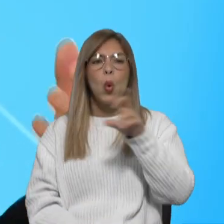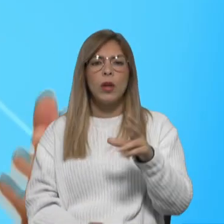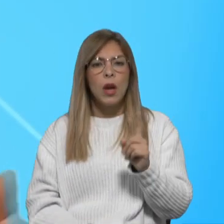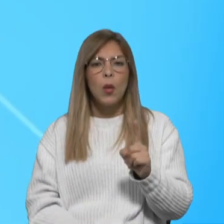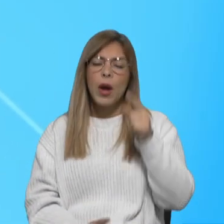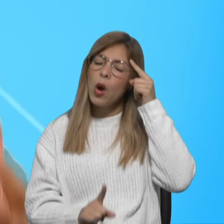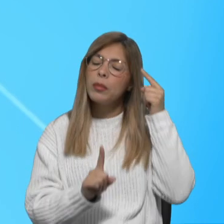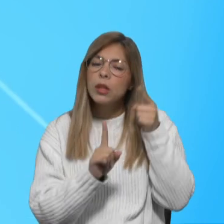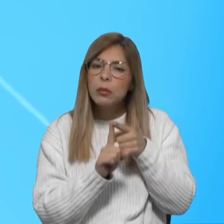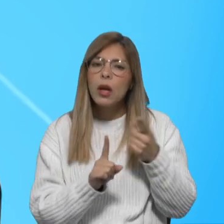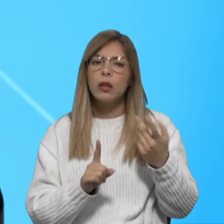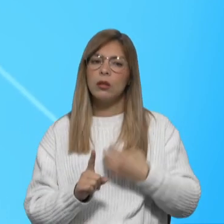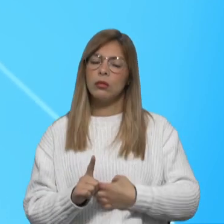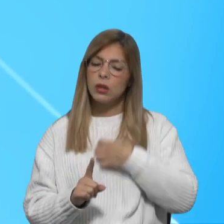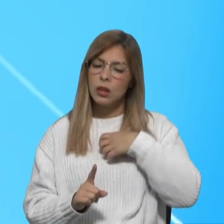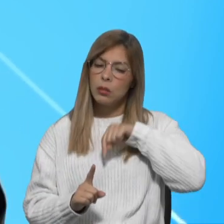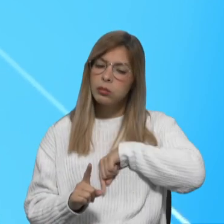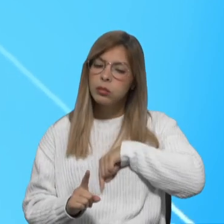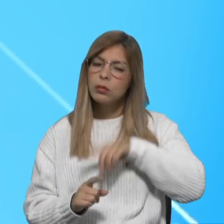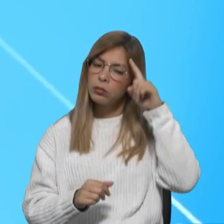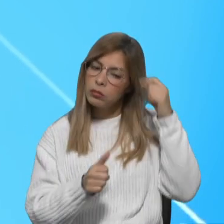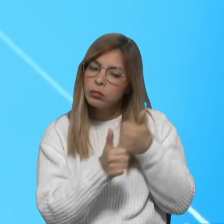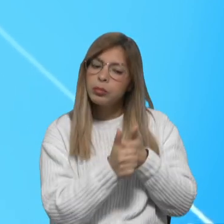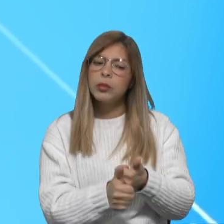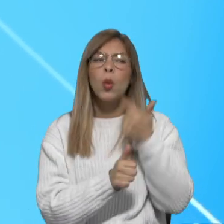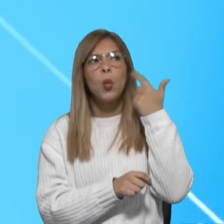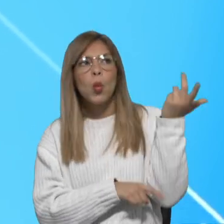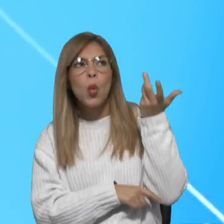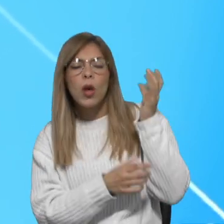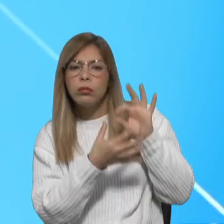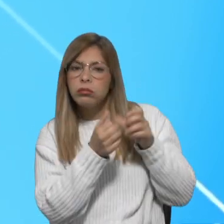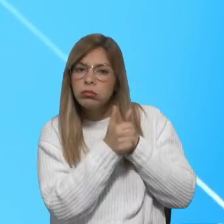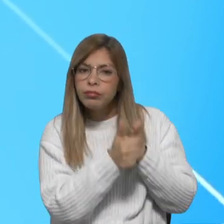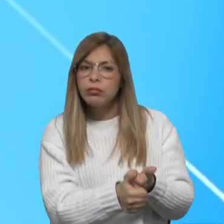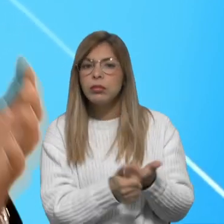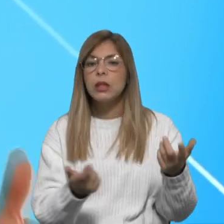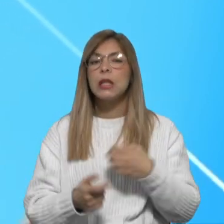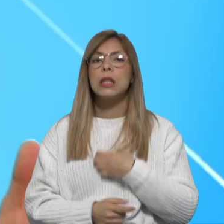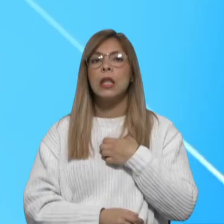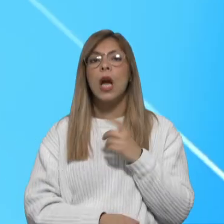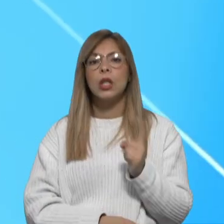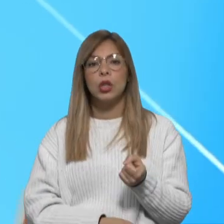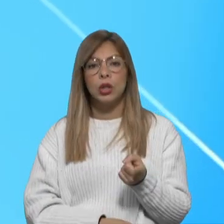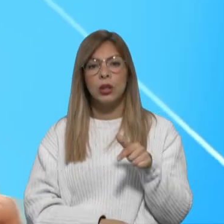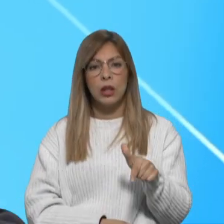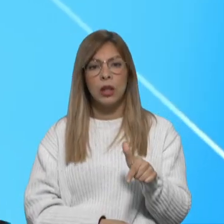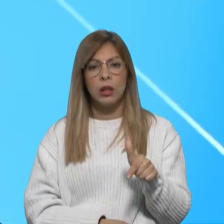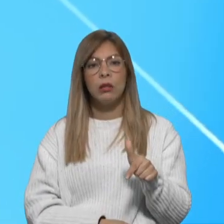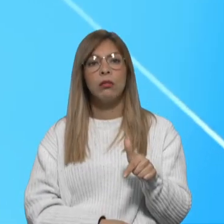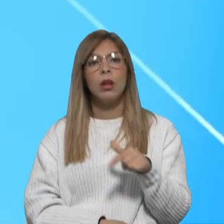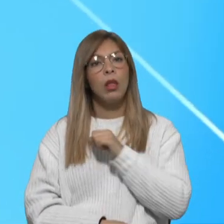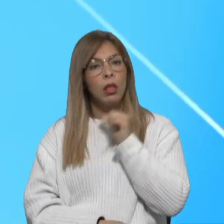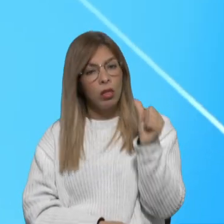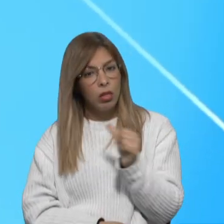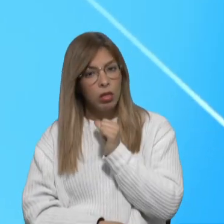com um investimento emocional, cognitivo, cultural muito forte, o que significa que estes públicos de museu, que estão-se vindo a